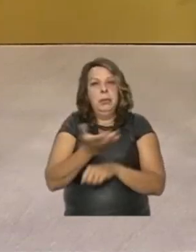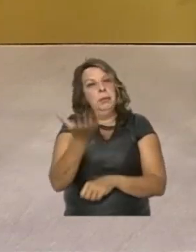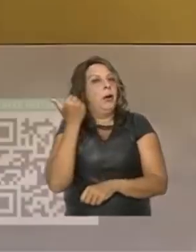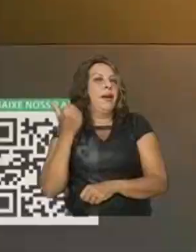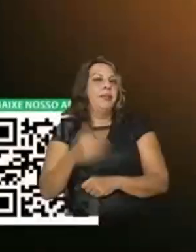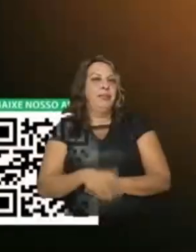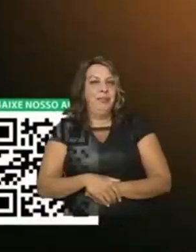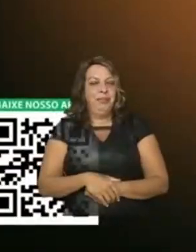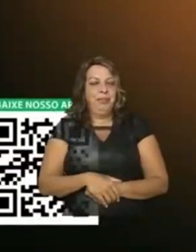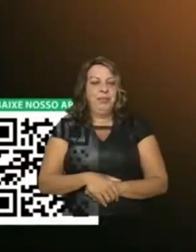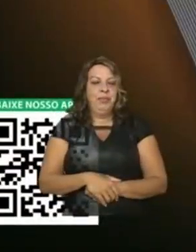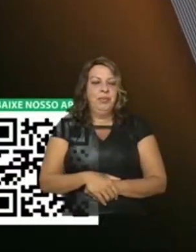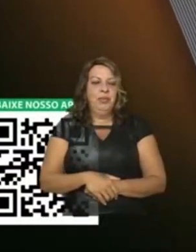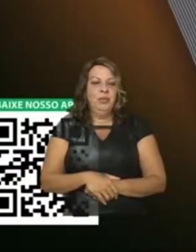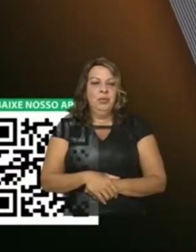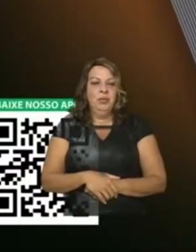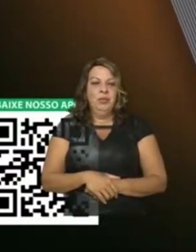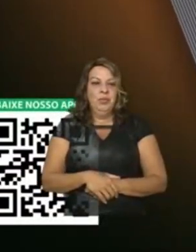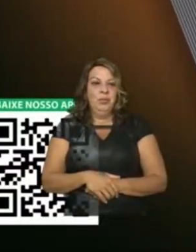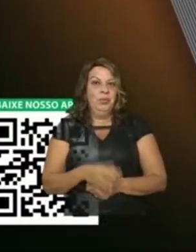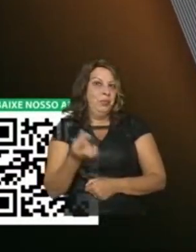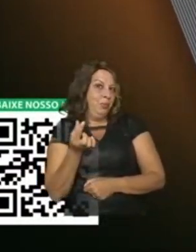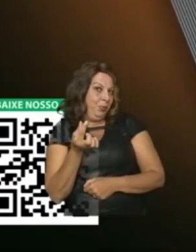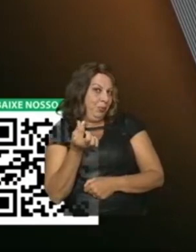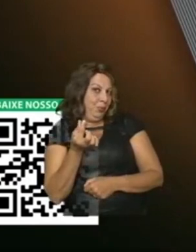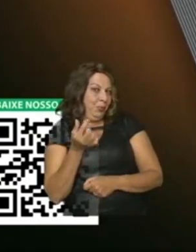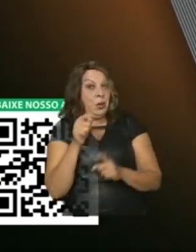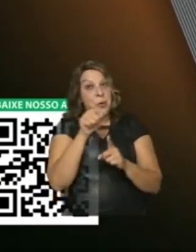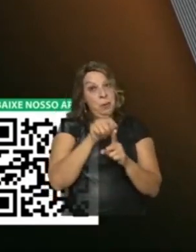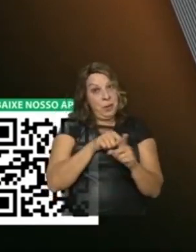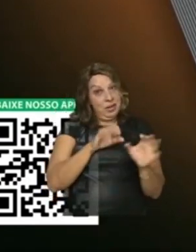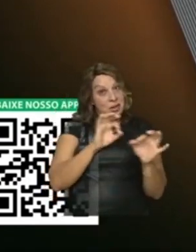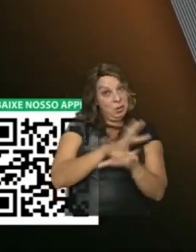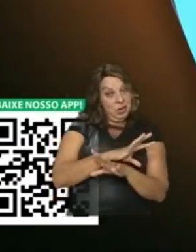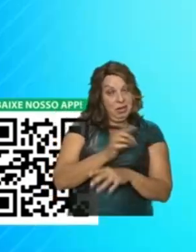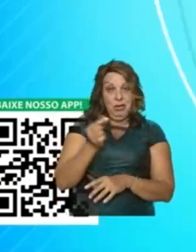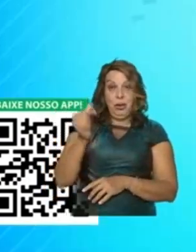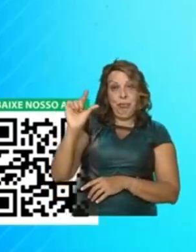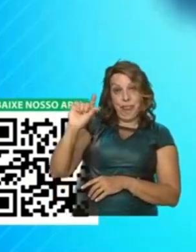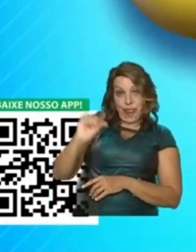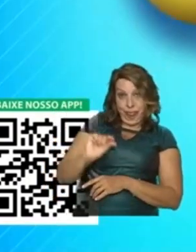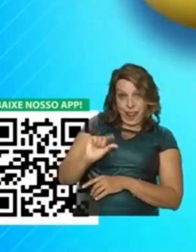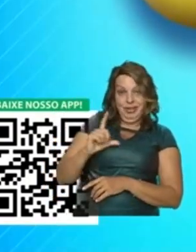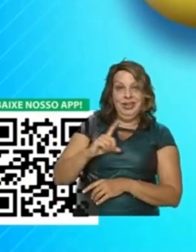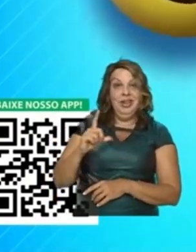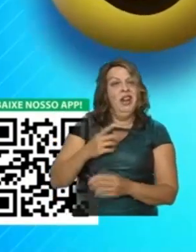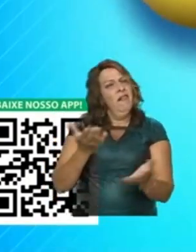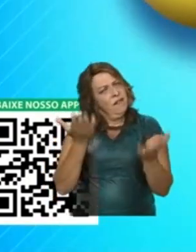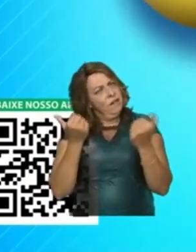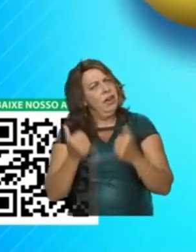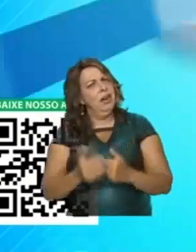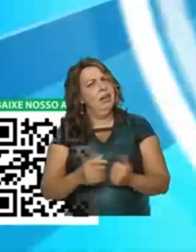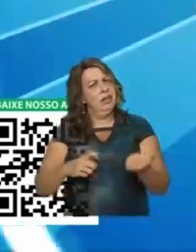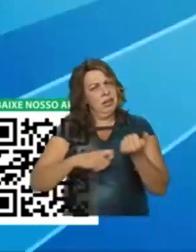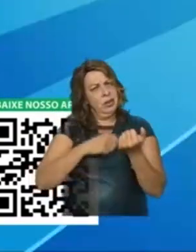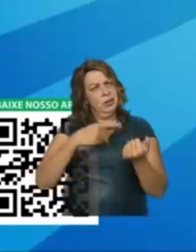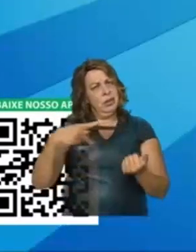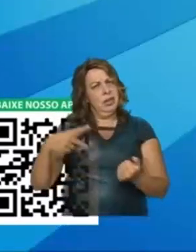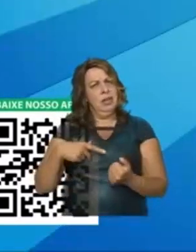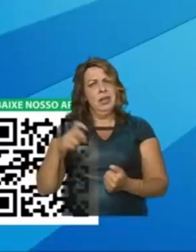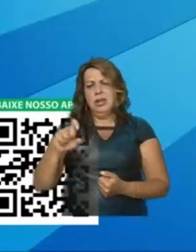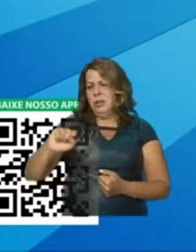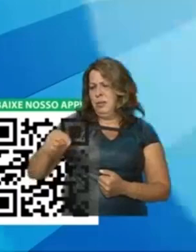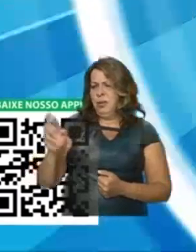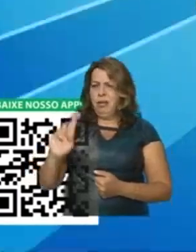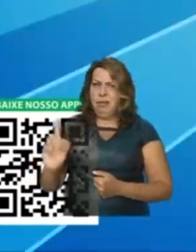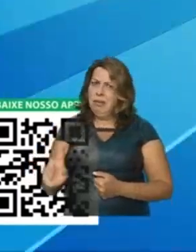olhadinha. Ti, o mês está acabando e o seu din-din também? Vem com Caju Cap para você se dar bem. Tem 5 mil